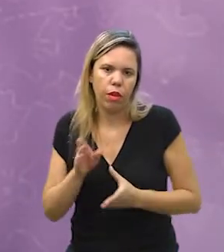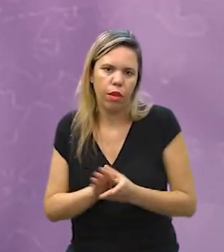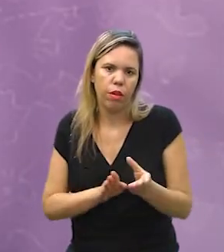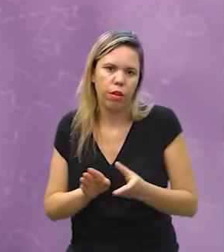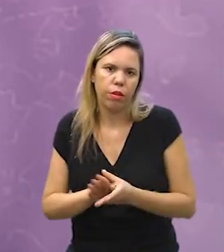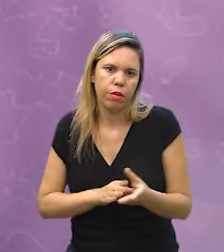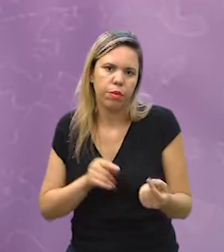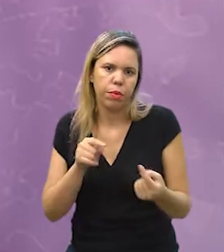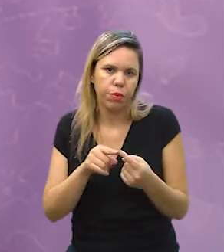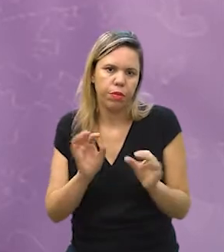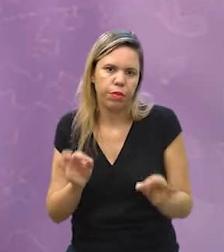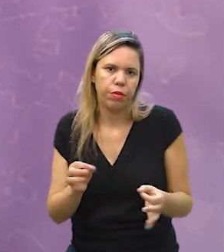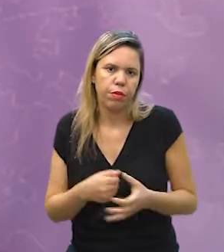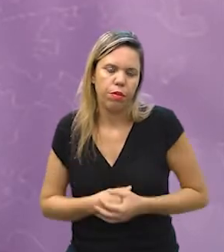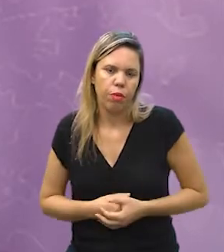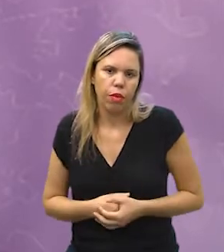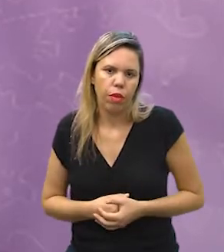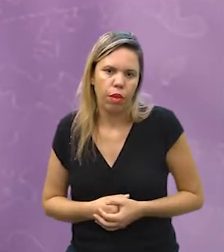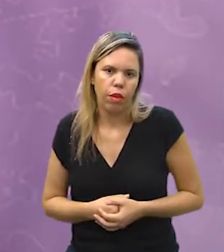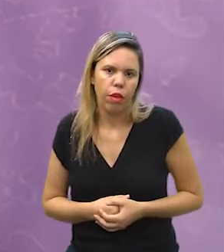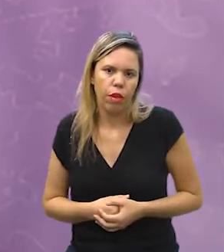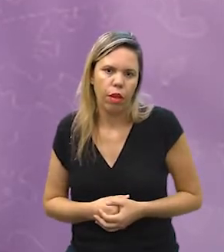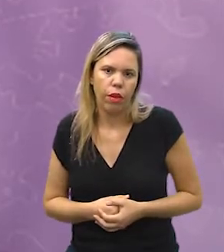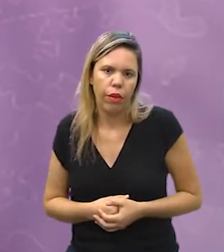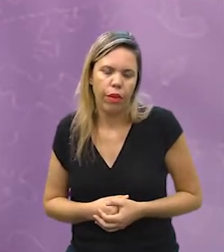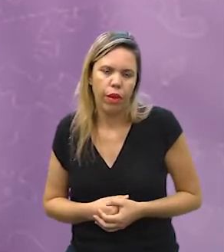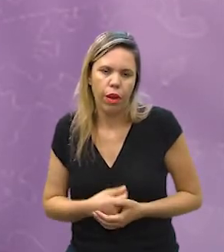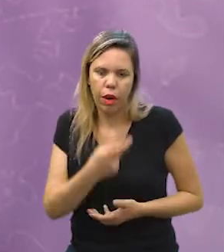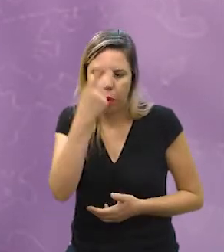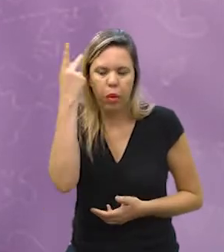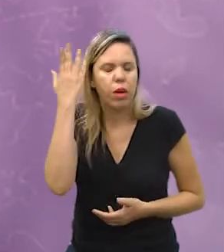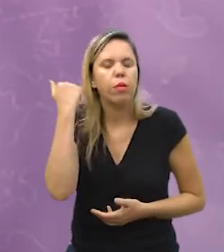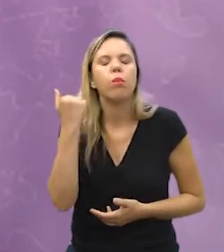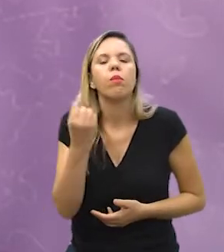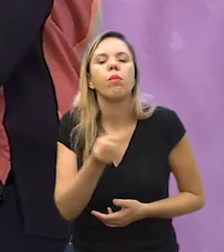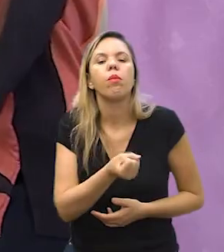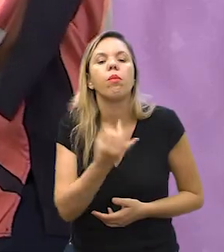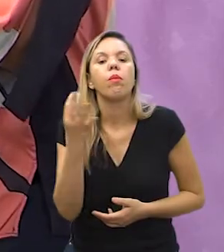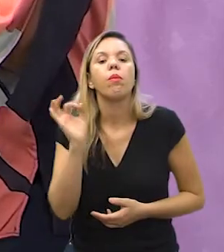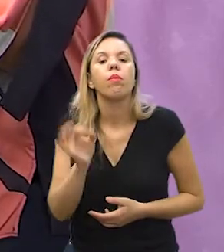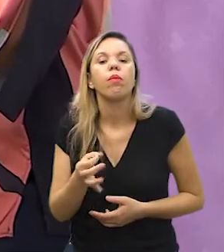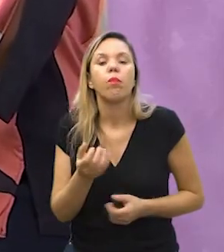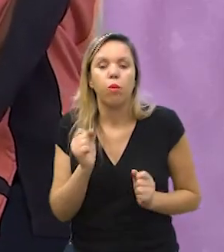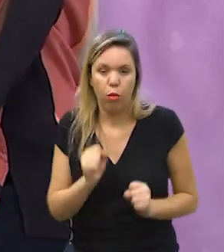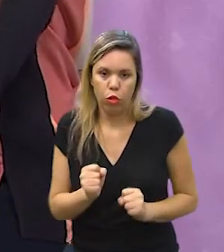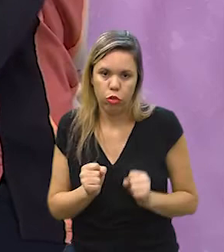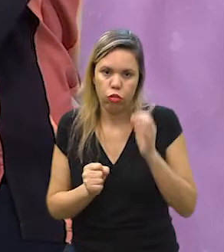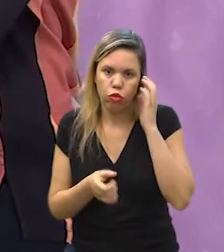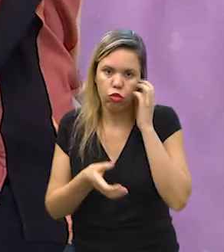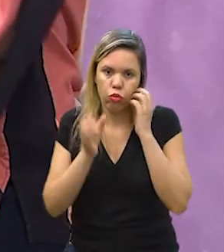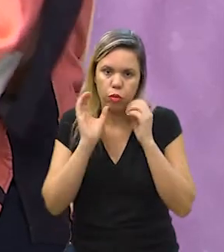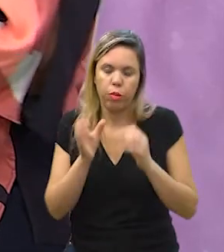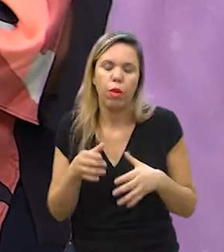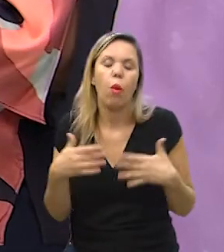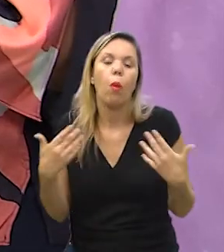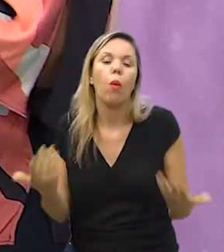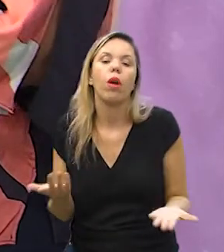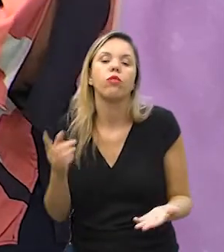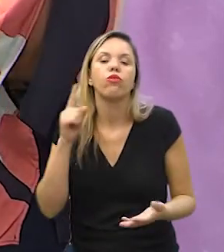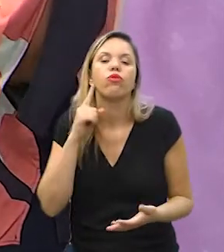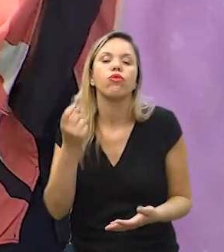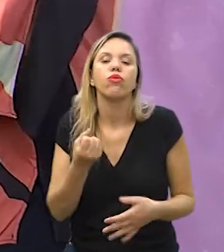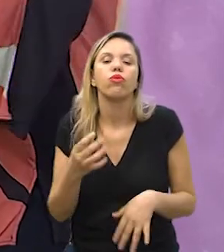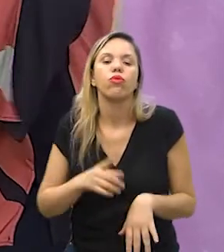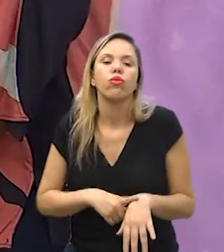recomendação, uma medida exata, né? Como a pessoa sabe qual a quantidade que deve ingerir, quando deve ingerir? Existe